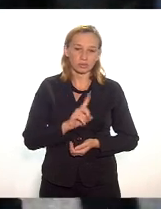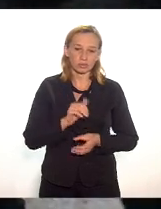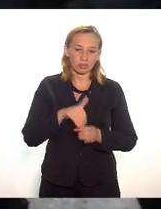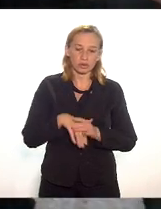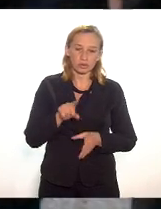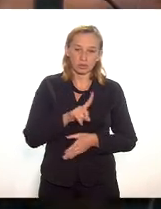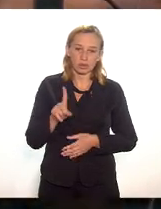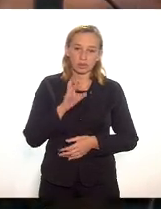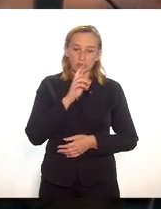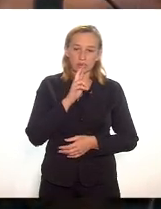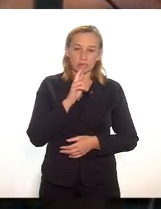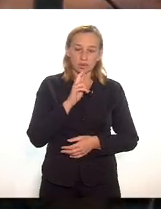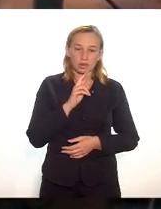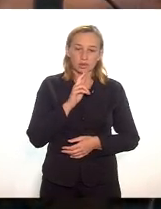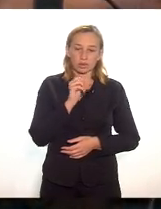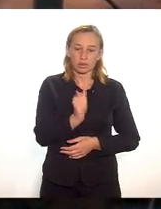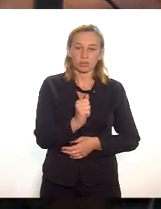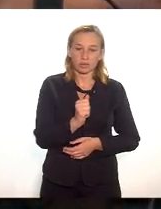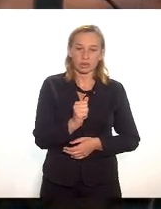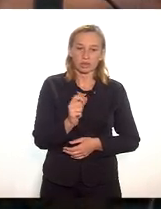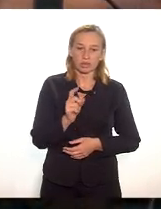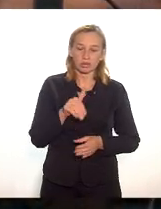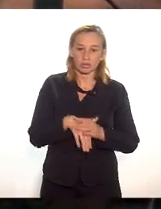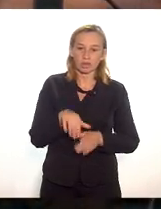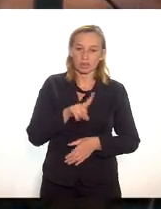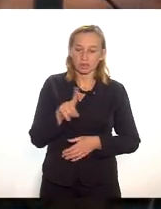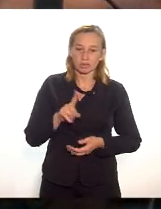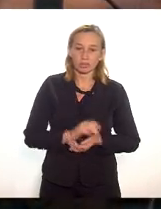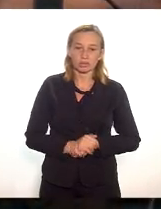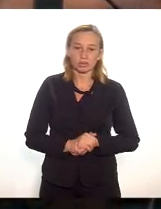Amorim, não. Deputado Rodrigo Amorim, não.